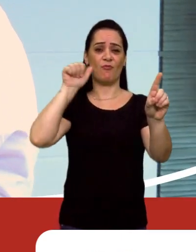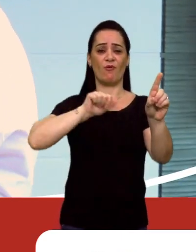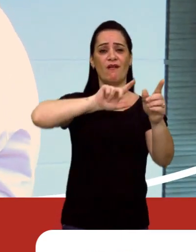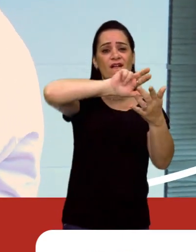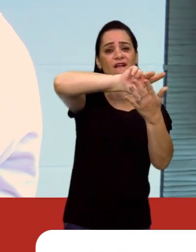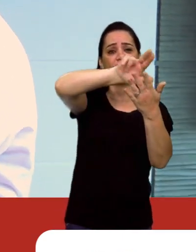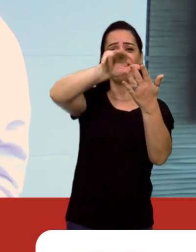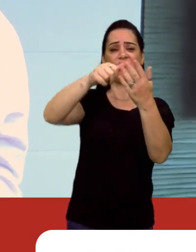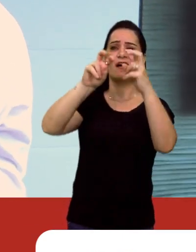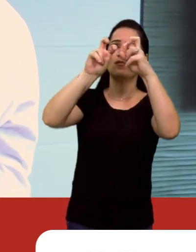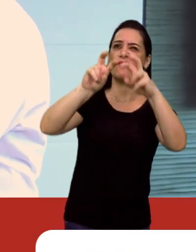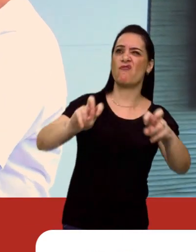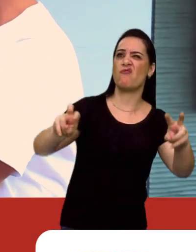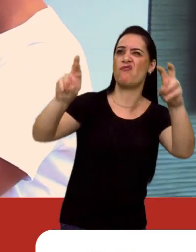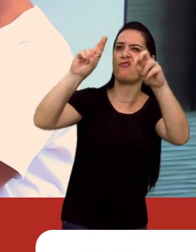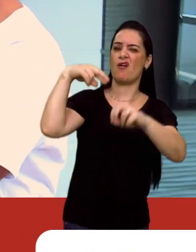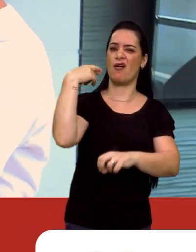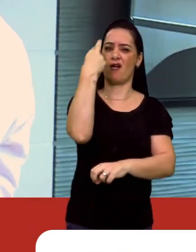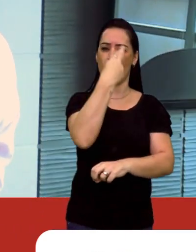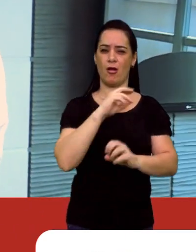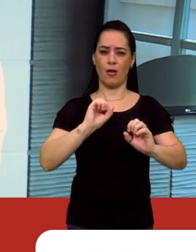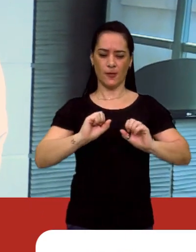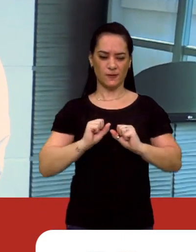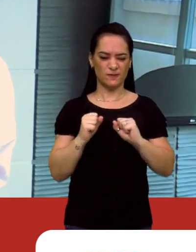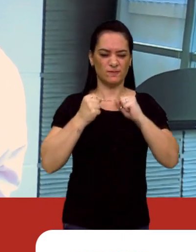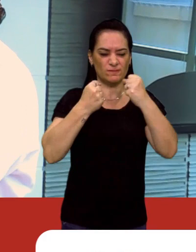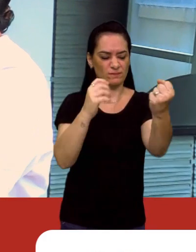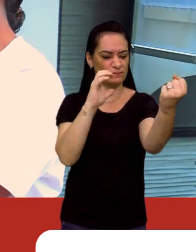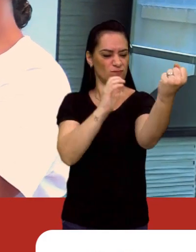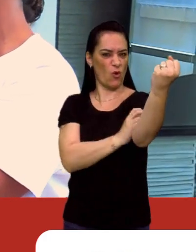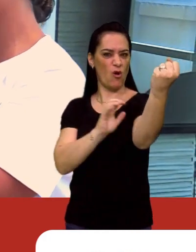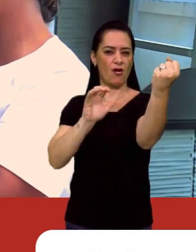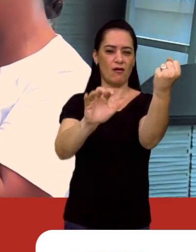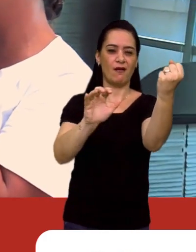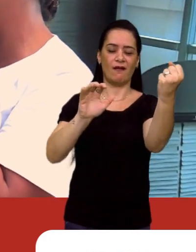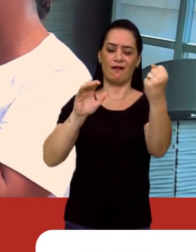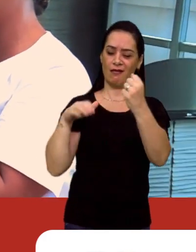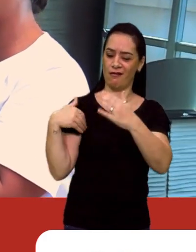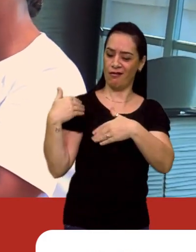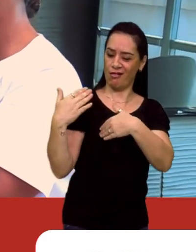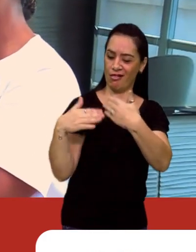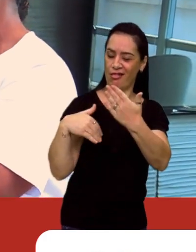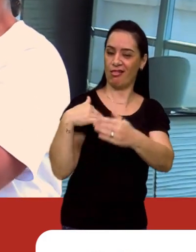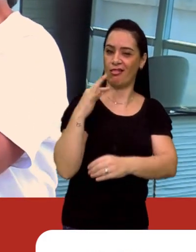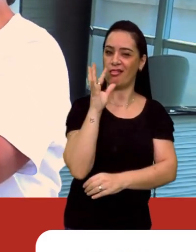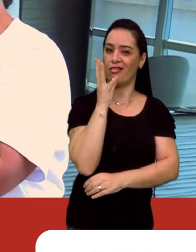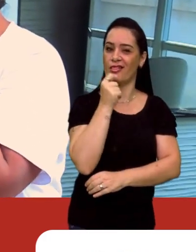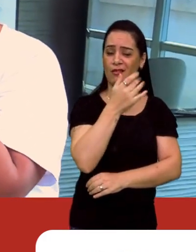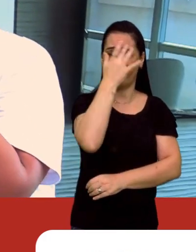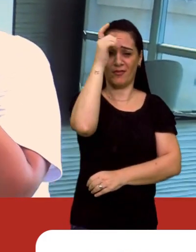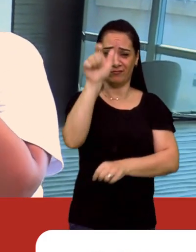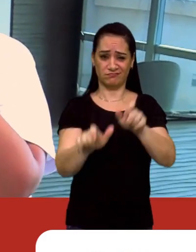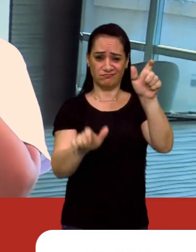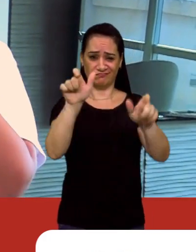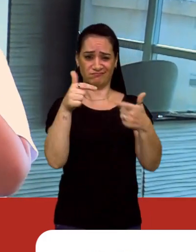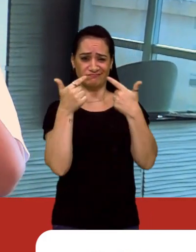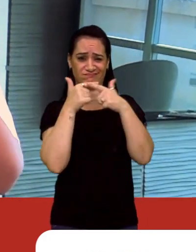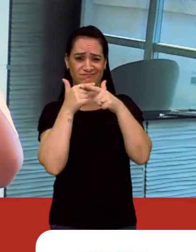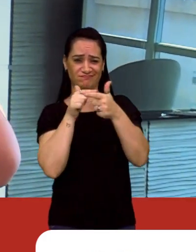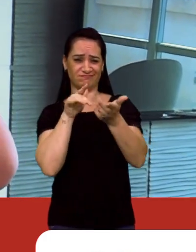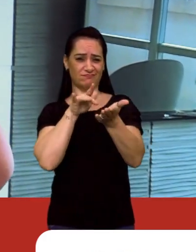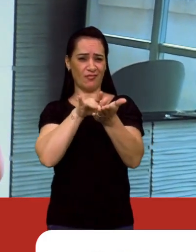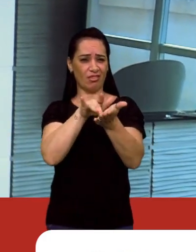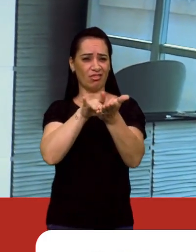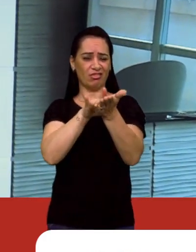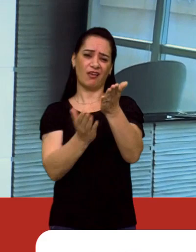um som, é a cor, é a suor, é a dose mais forte e lenta de uma gente que